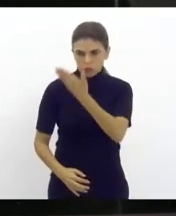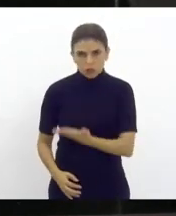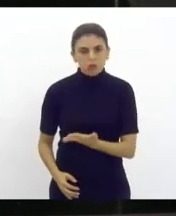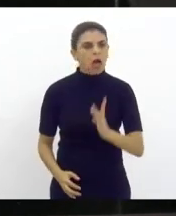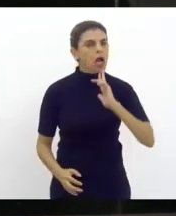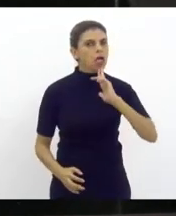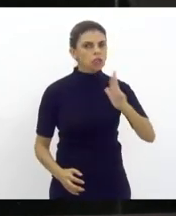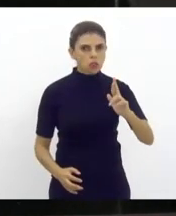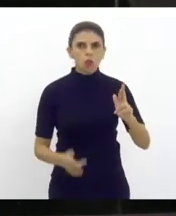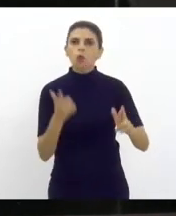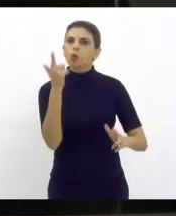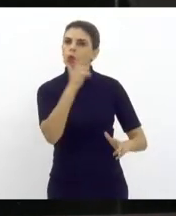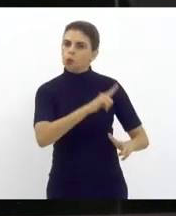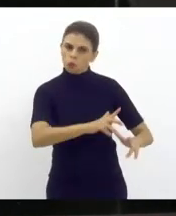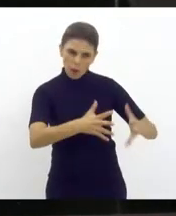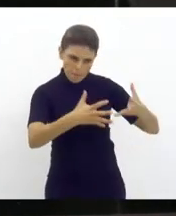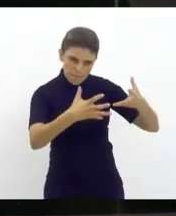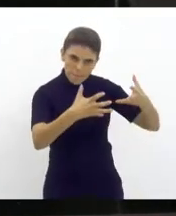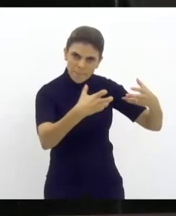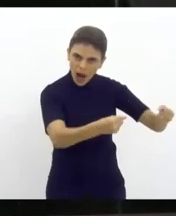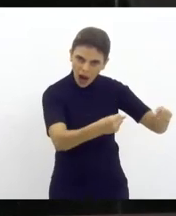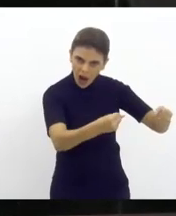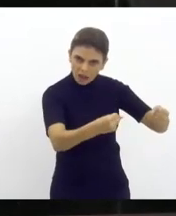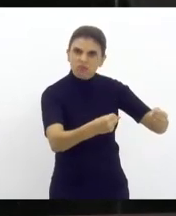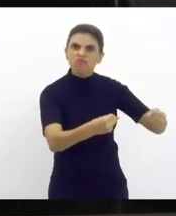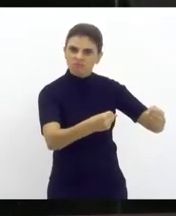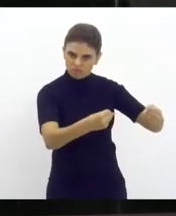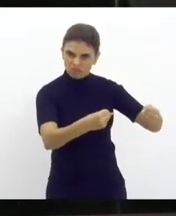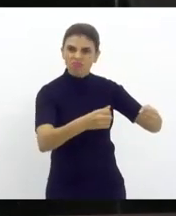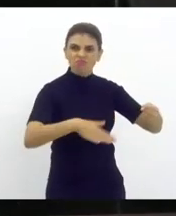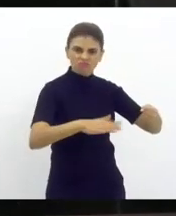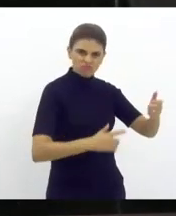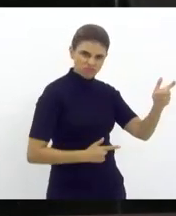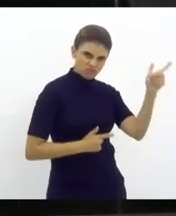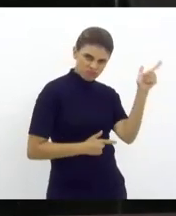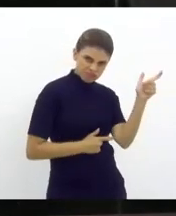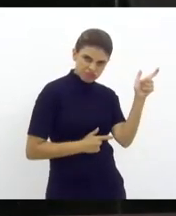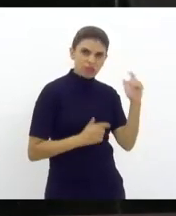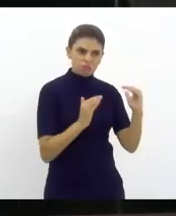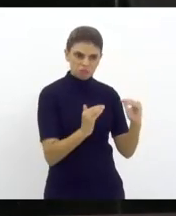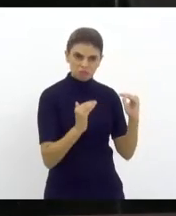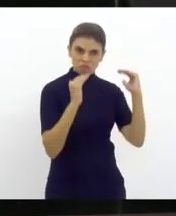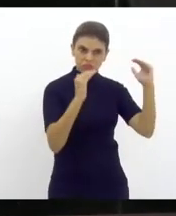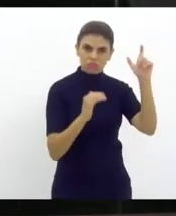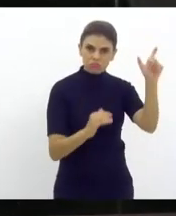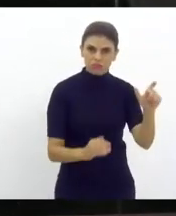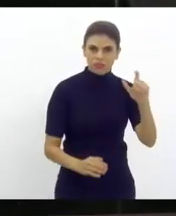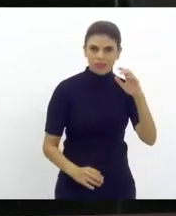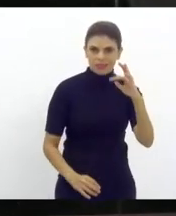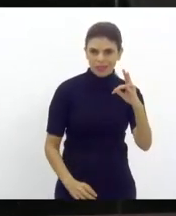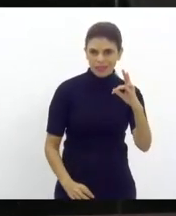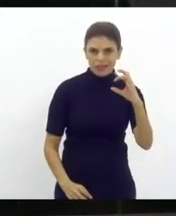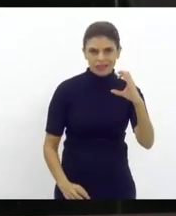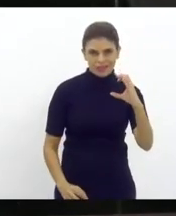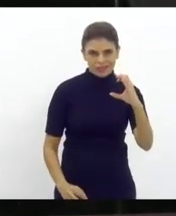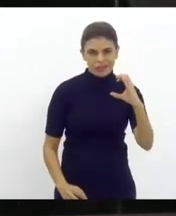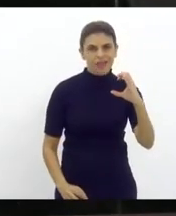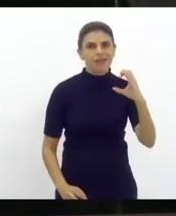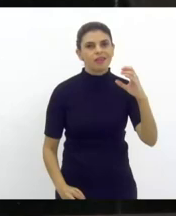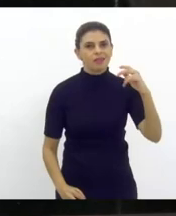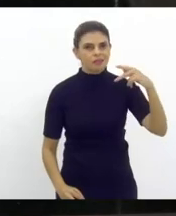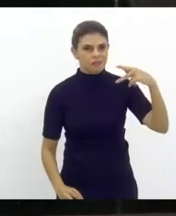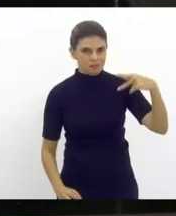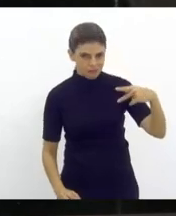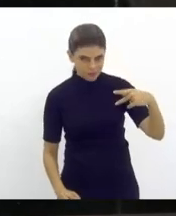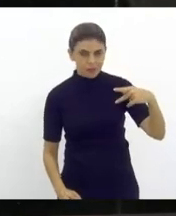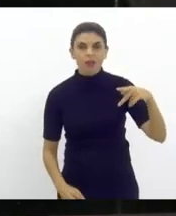prendendo o segundo a hierarquia do TCP respondendo à altura e não dando mole nem para Comando Vermelho nem para